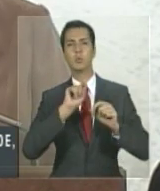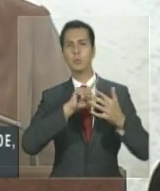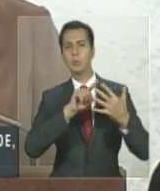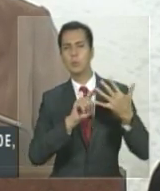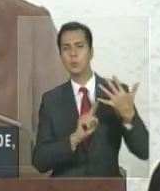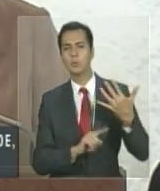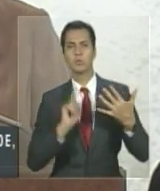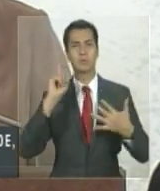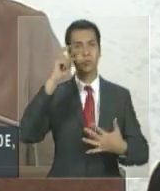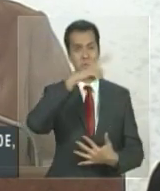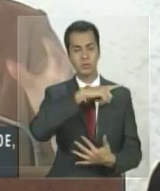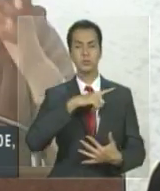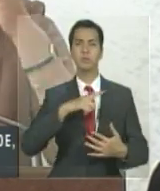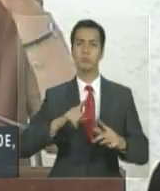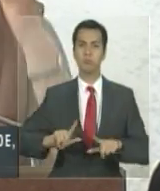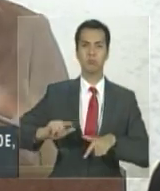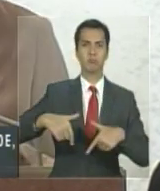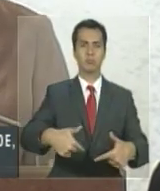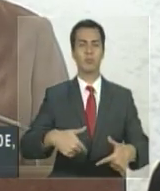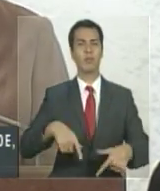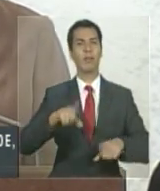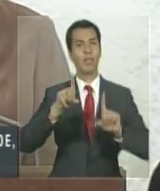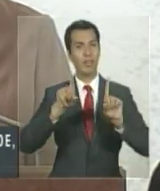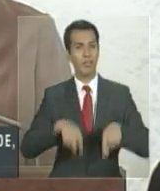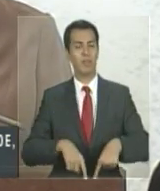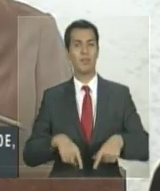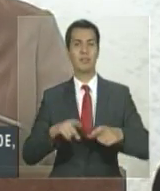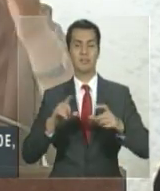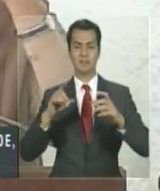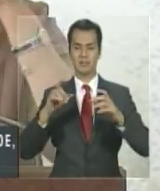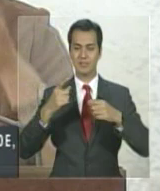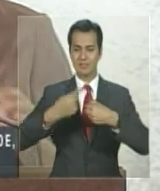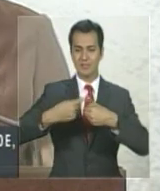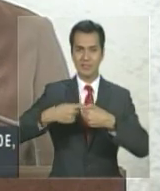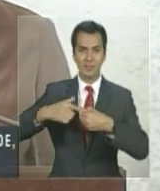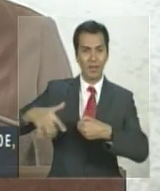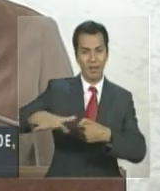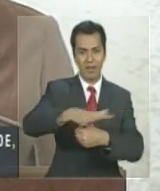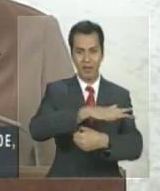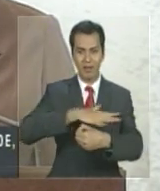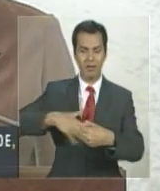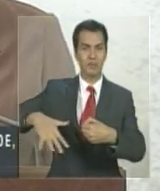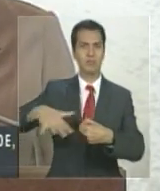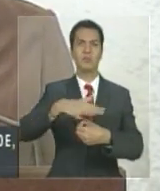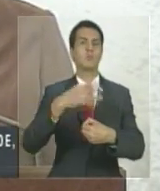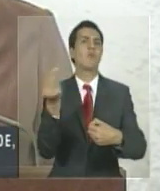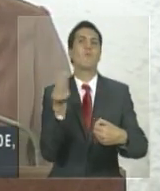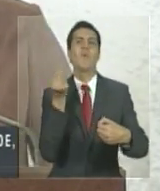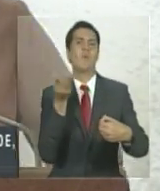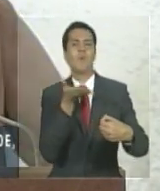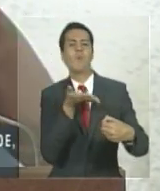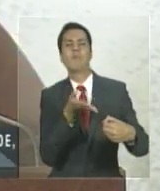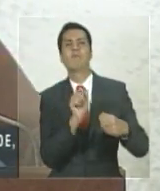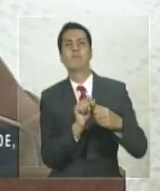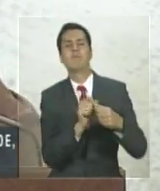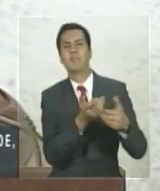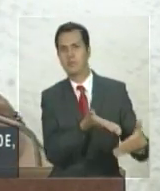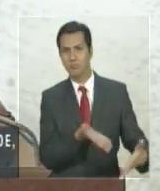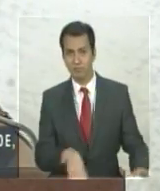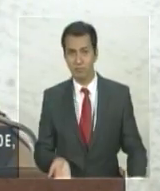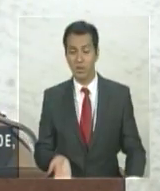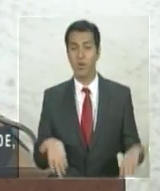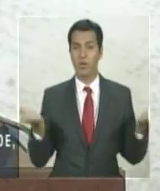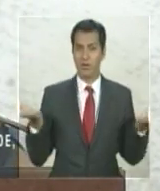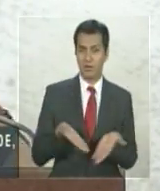que cercam o conceito de cidade. Nós temos agora a Rio Mais 20. Na Rio Mais 20,